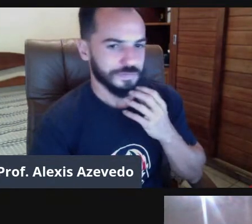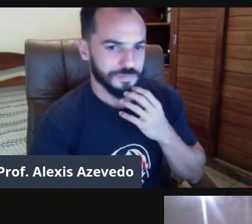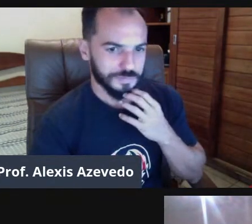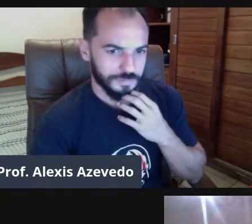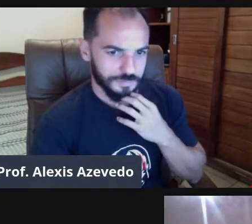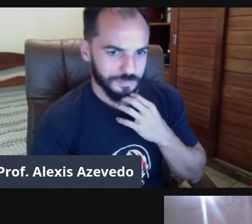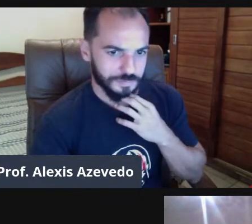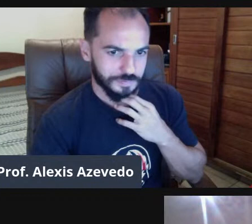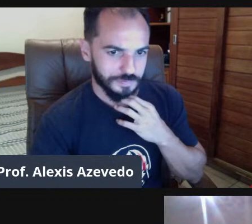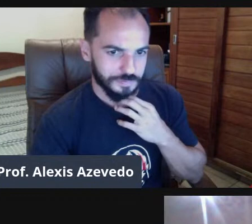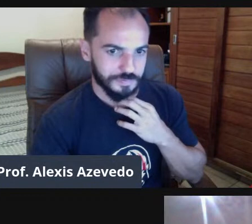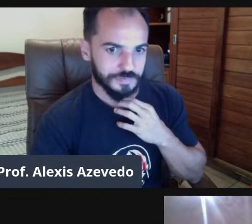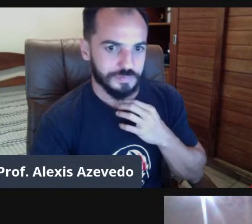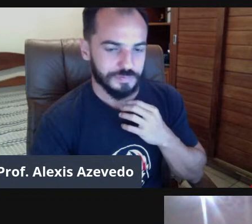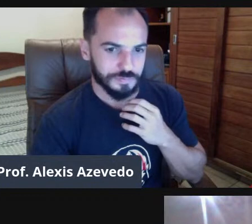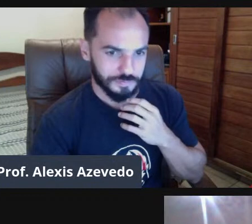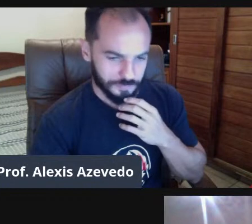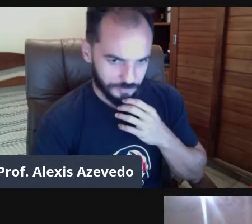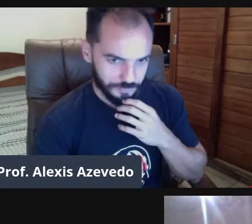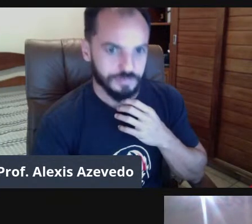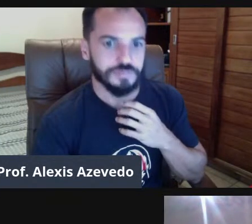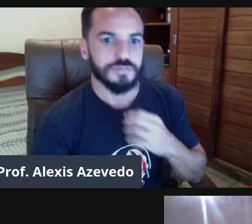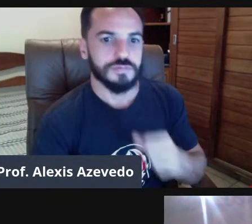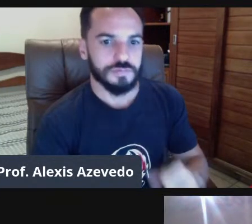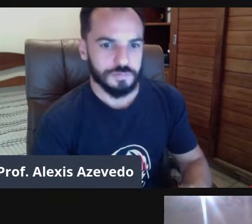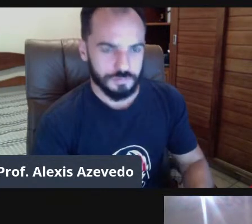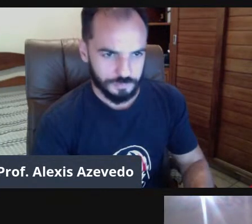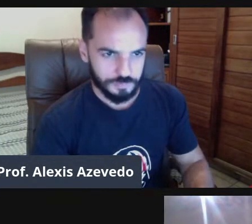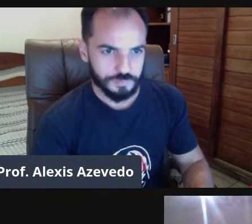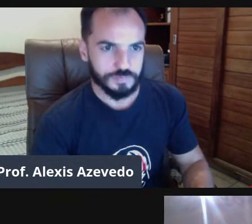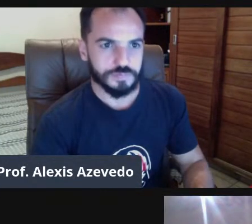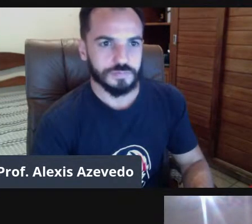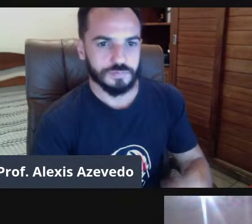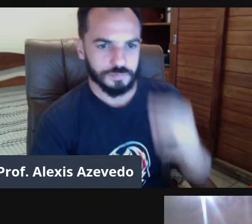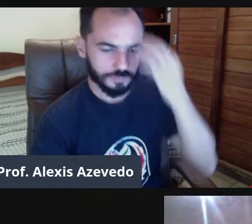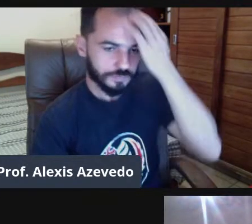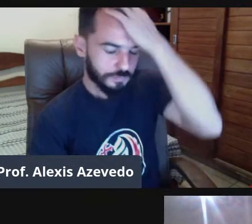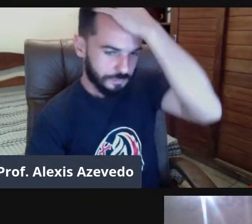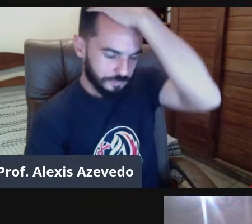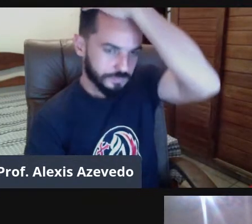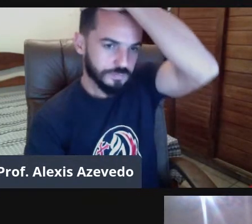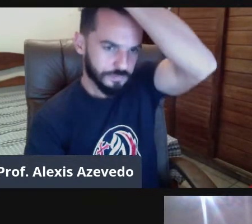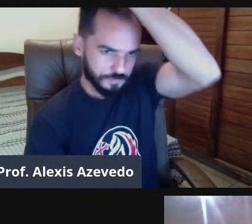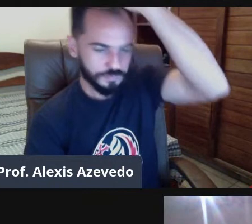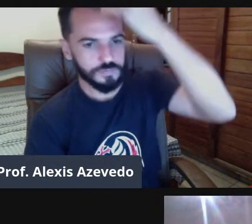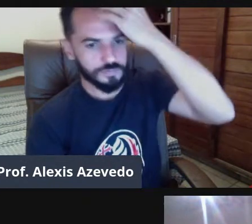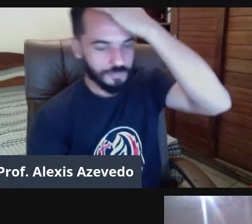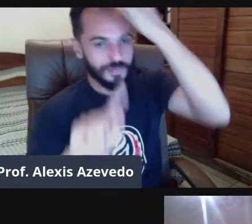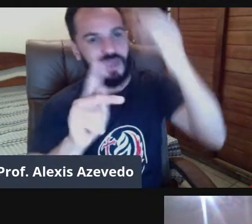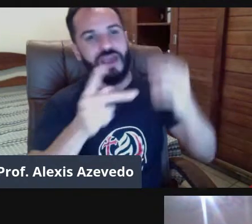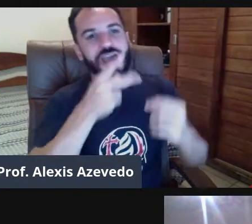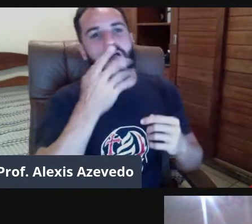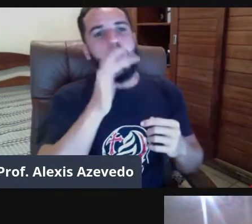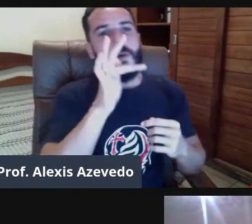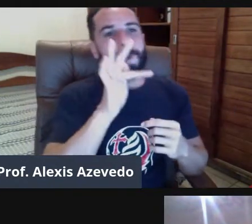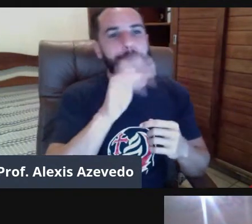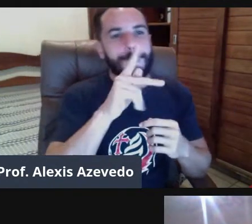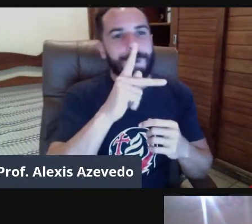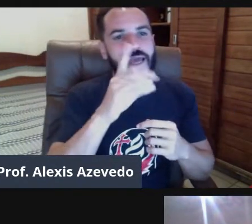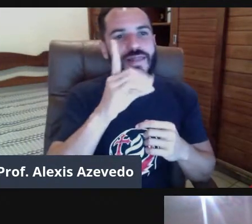site da Guinhar, da Escola Guinhar. É até bom falar um pouco a respeito